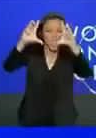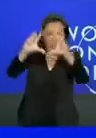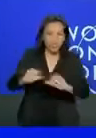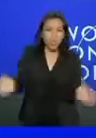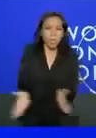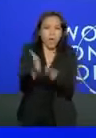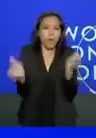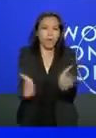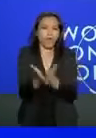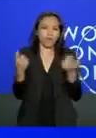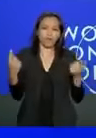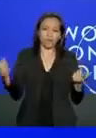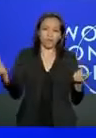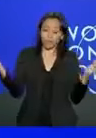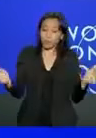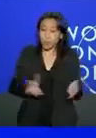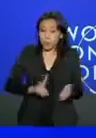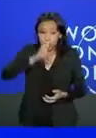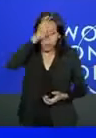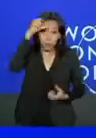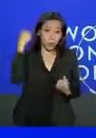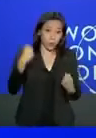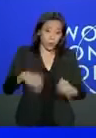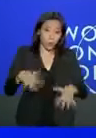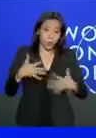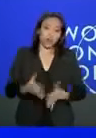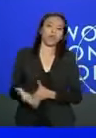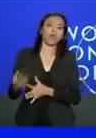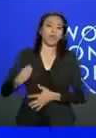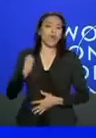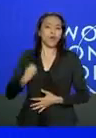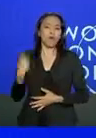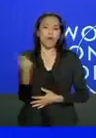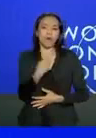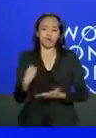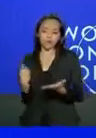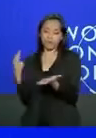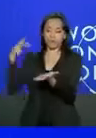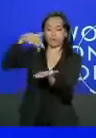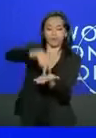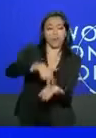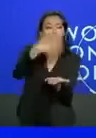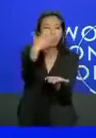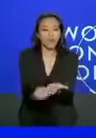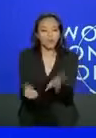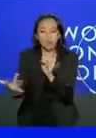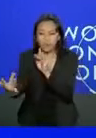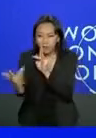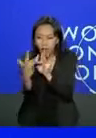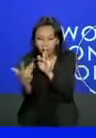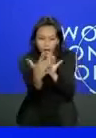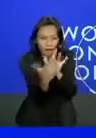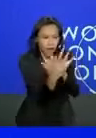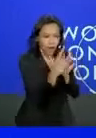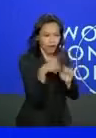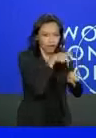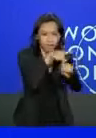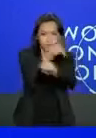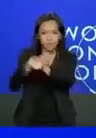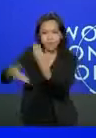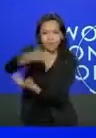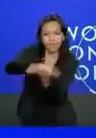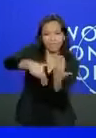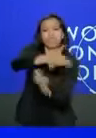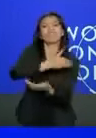miséria. Estamos aqui porque queremos, além de aprofundar nossos laços de amizade, aprofundar